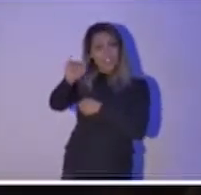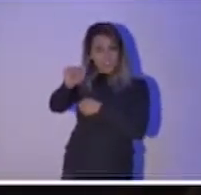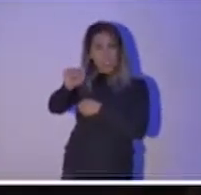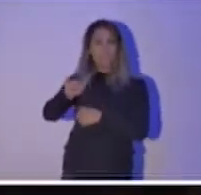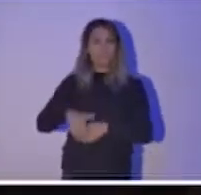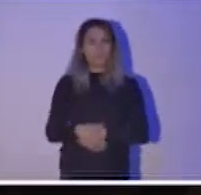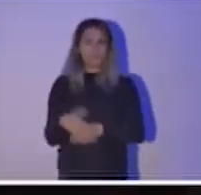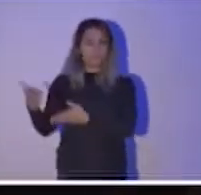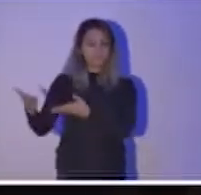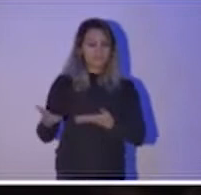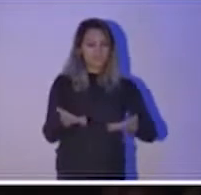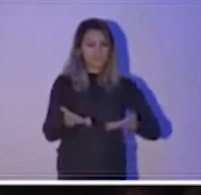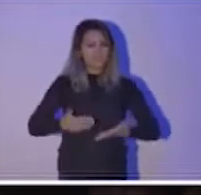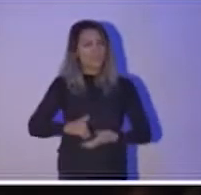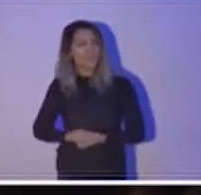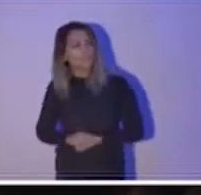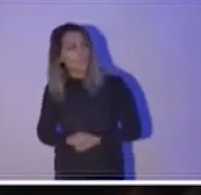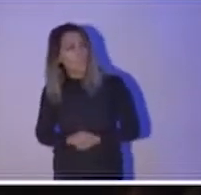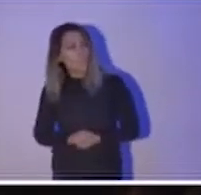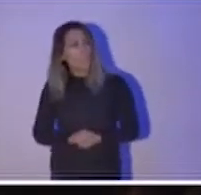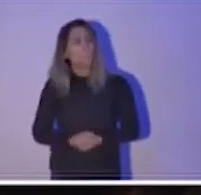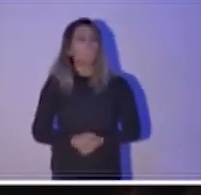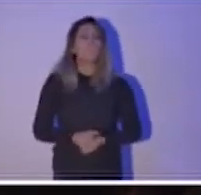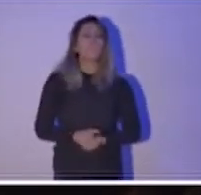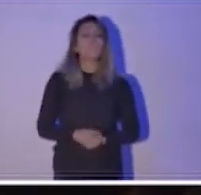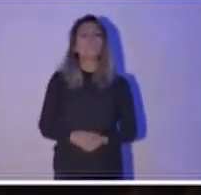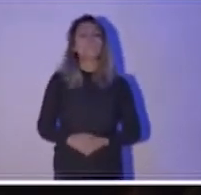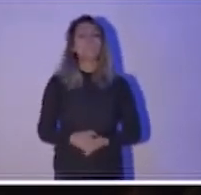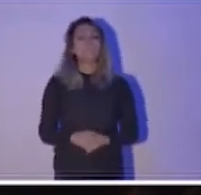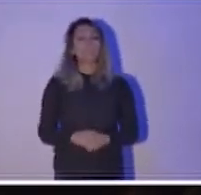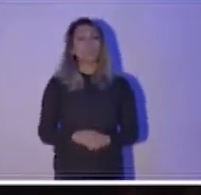Olá. Tudo certinho, Kátia? Bem-vinda, querida.